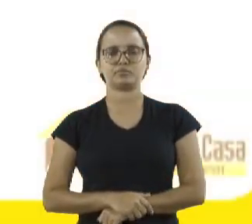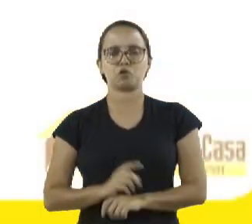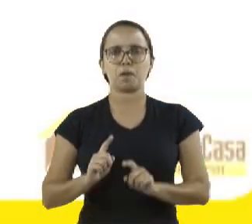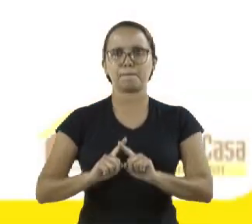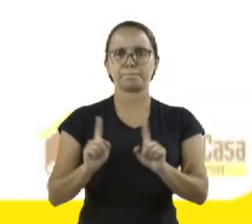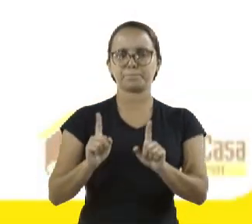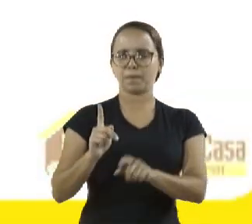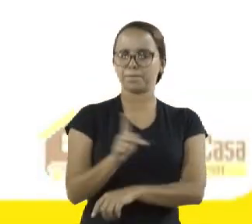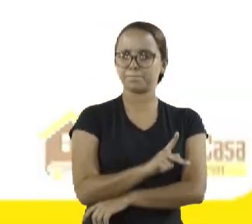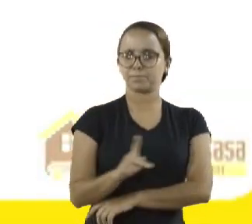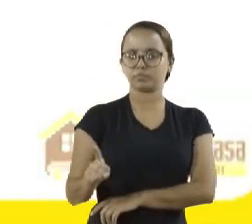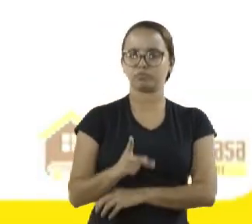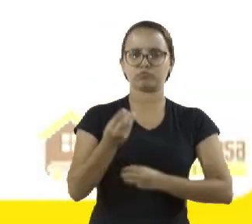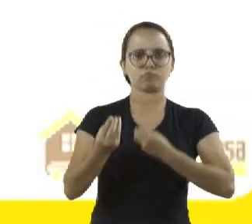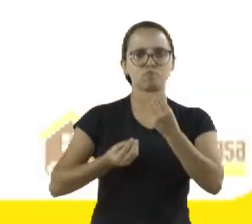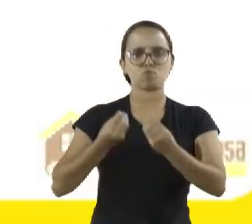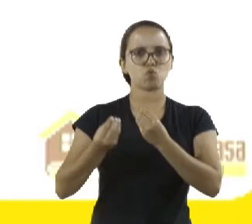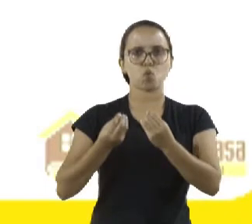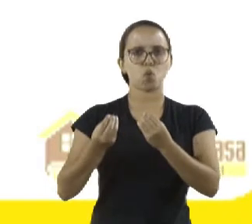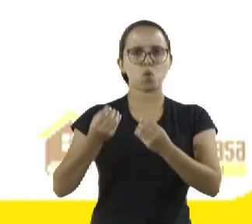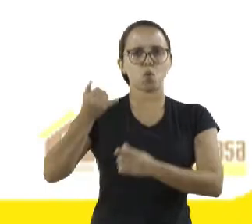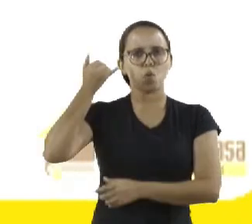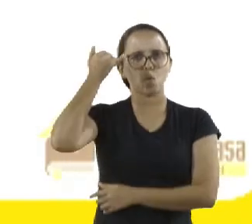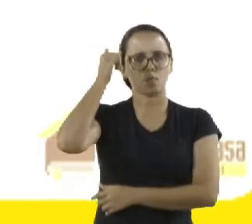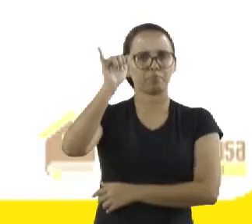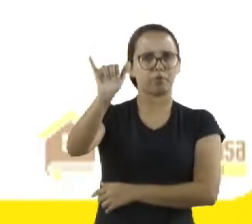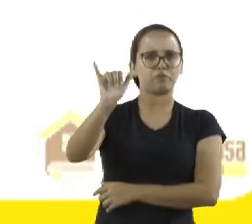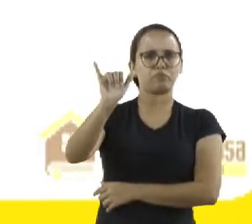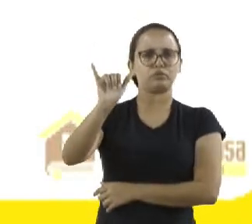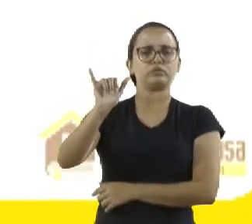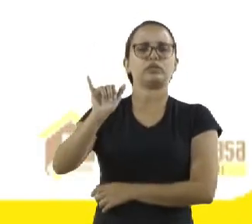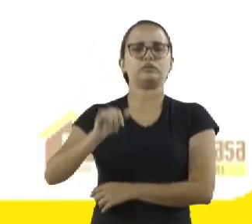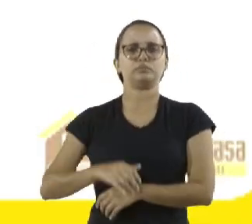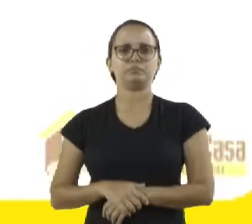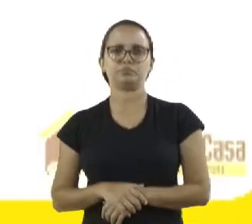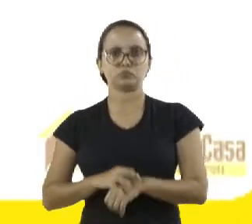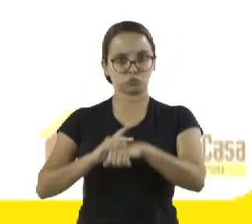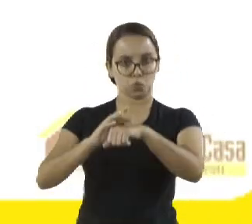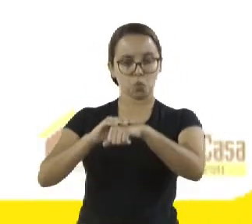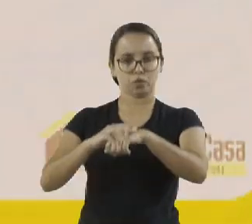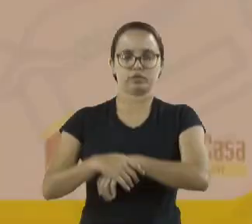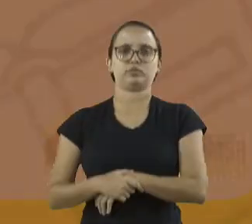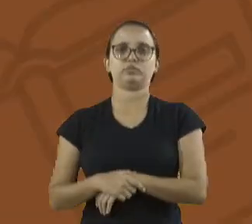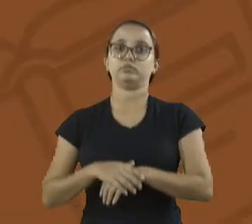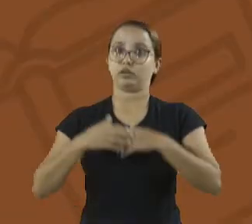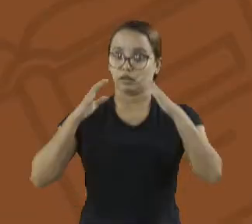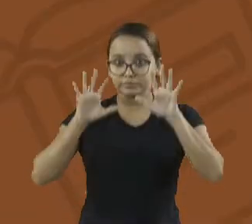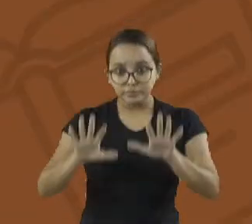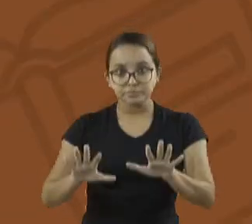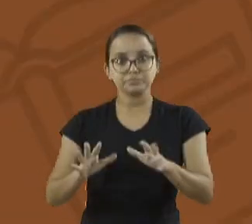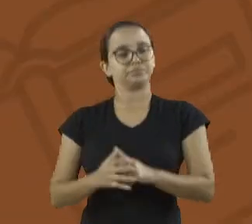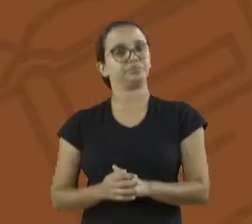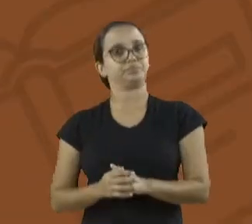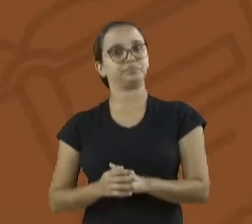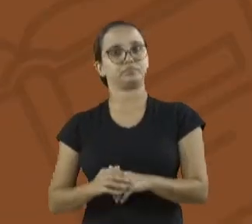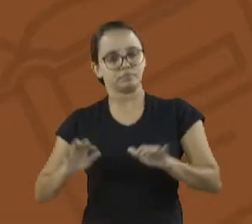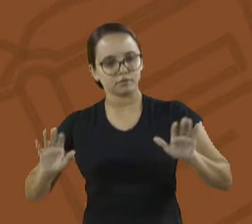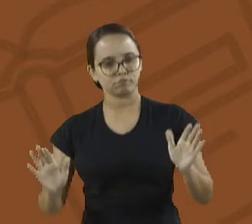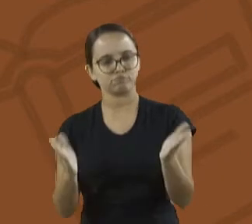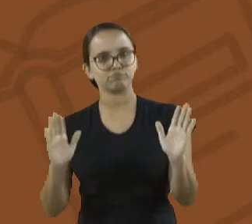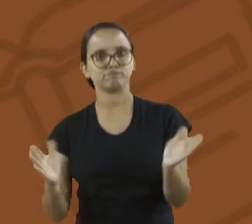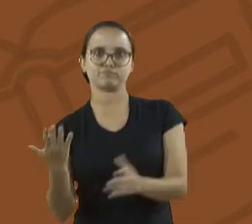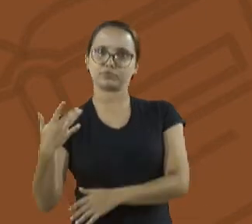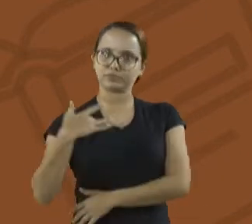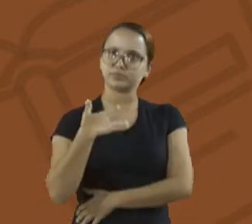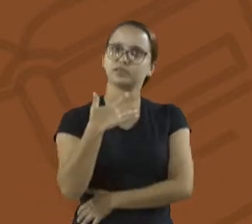Professor, mas como devemos nos prevenir então? Promovendo nossa saúde. É o que eu estou colocando para vocês. A